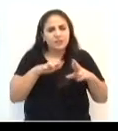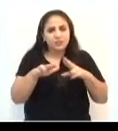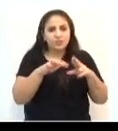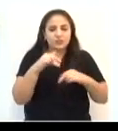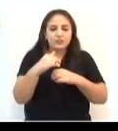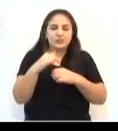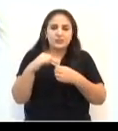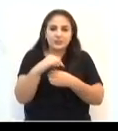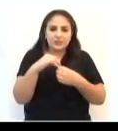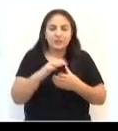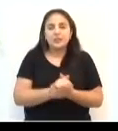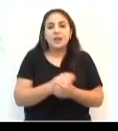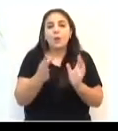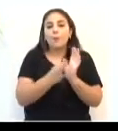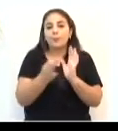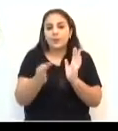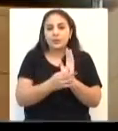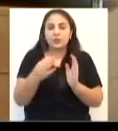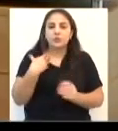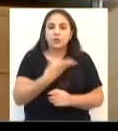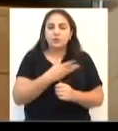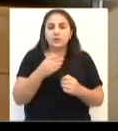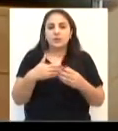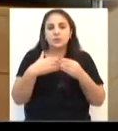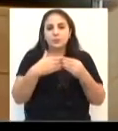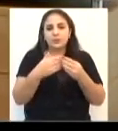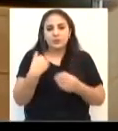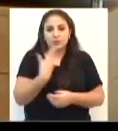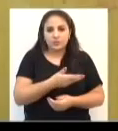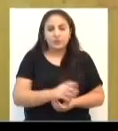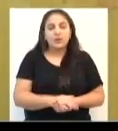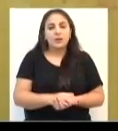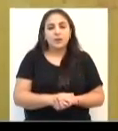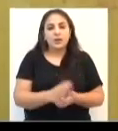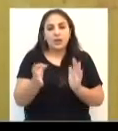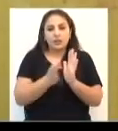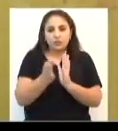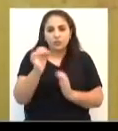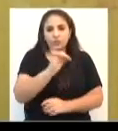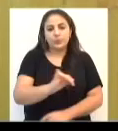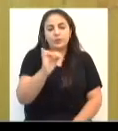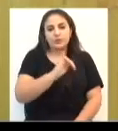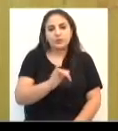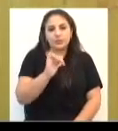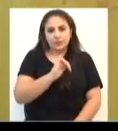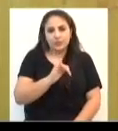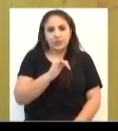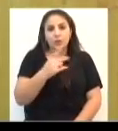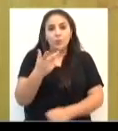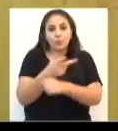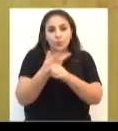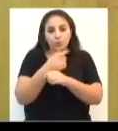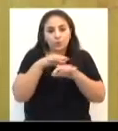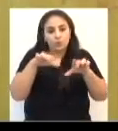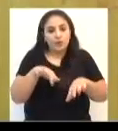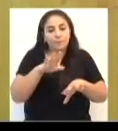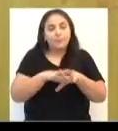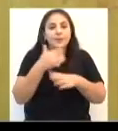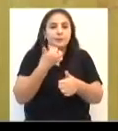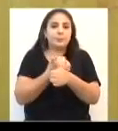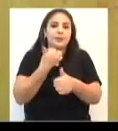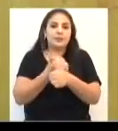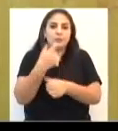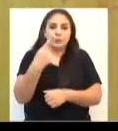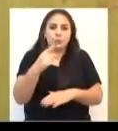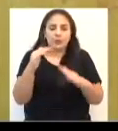cidade. E qual é a dica que fica, então, para quem está nos assistindo? A dica fundamental é que procure a unidade de saúde mais próxima da sua